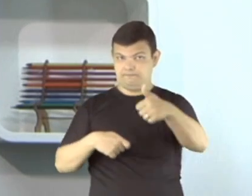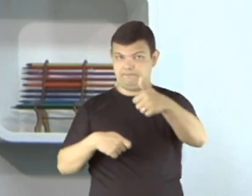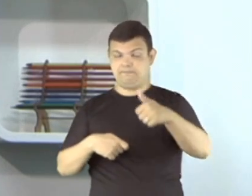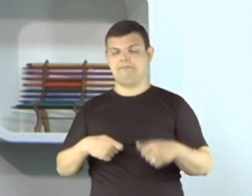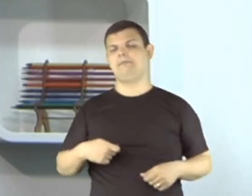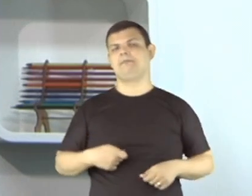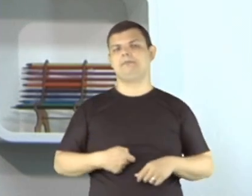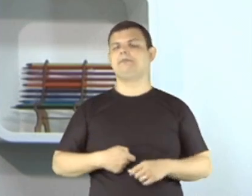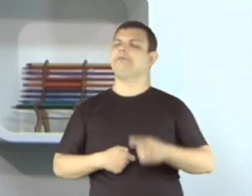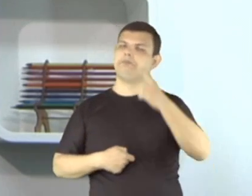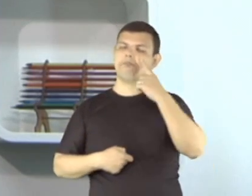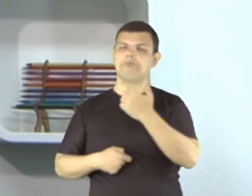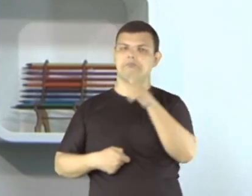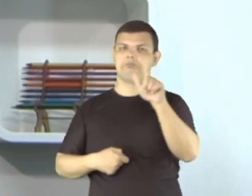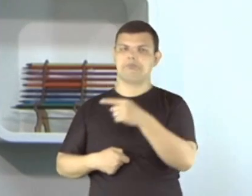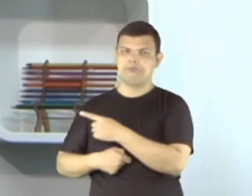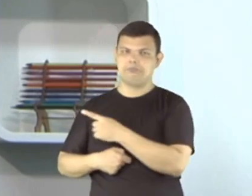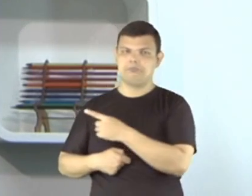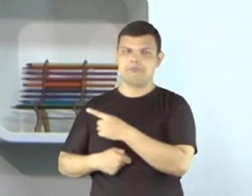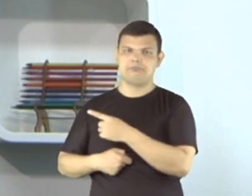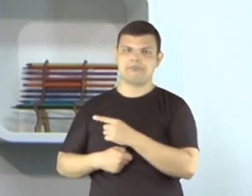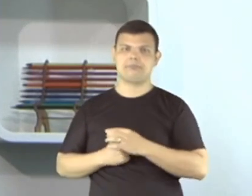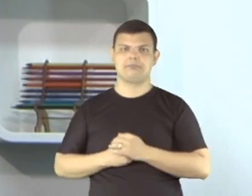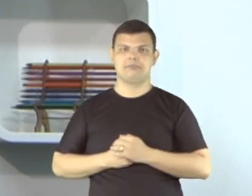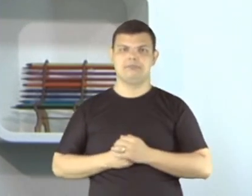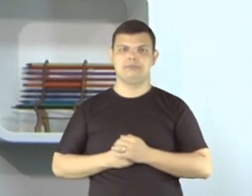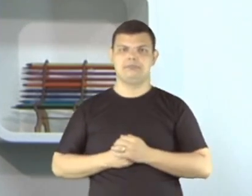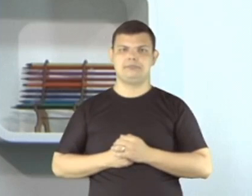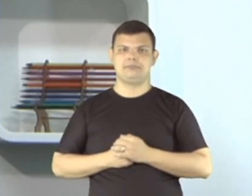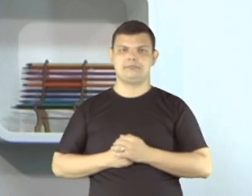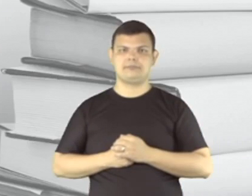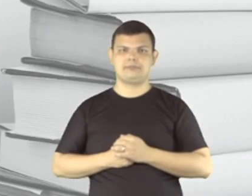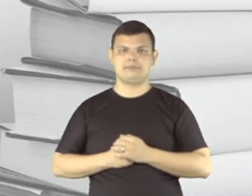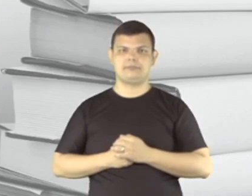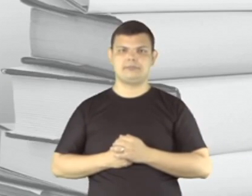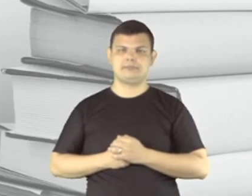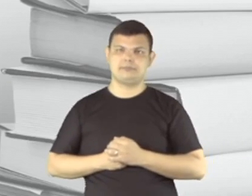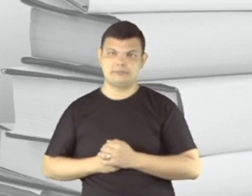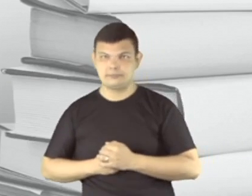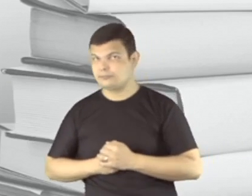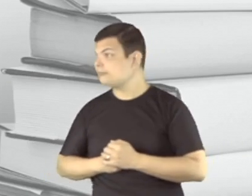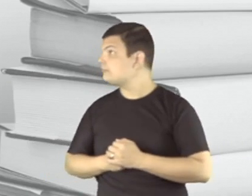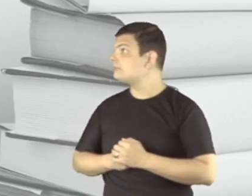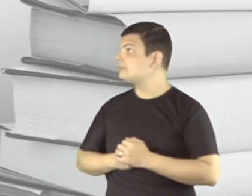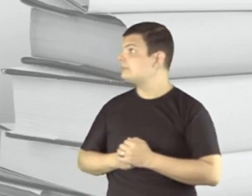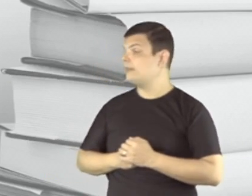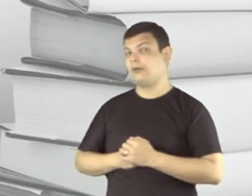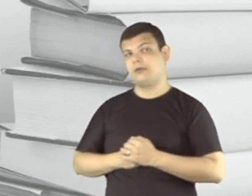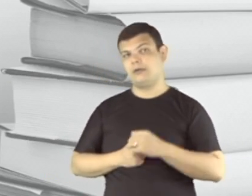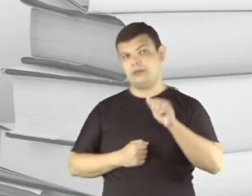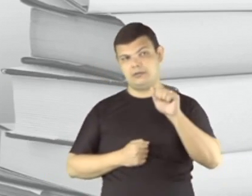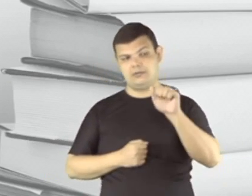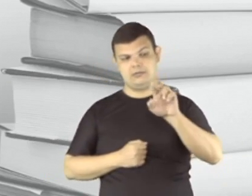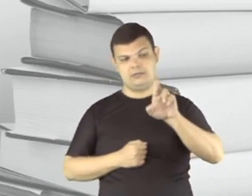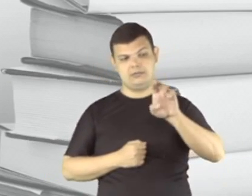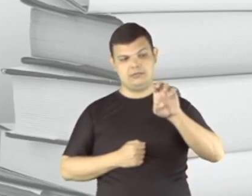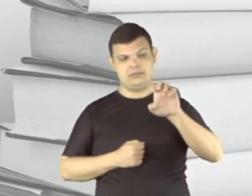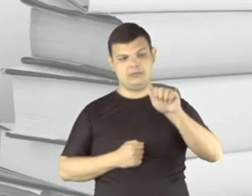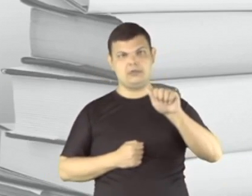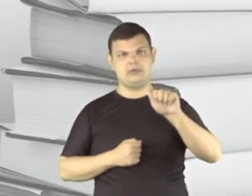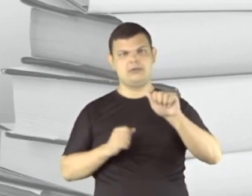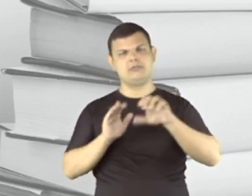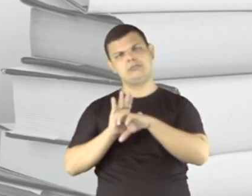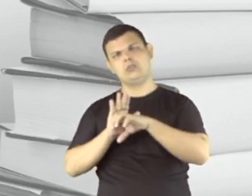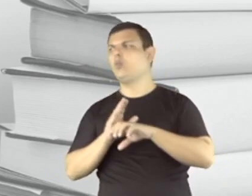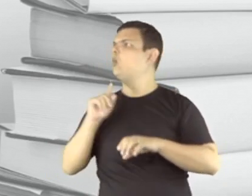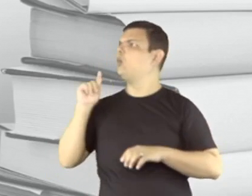aqui no nosso slide, voltando aqui para o slide, nós temos área. O que é